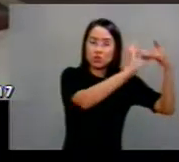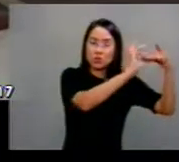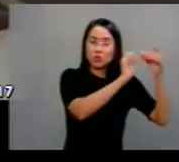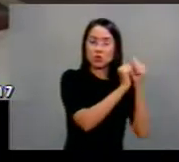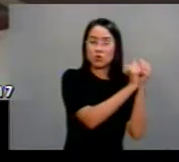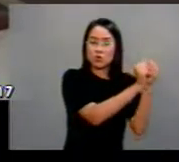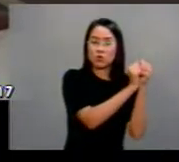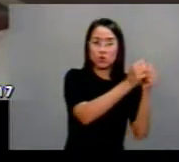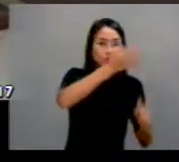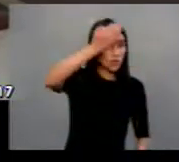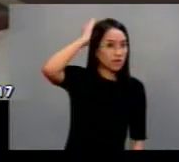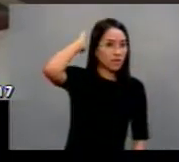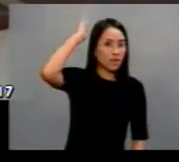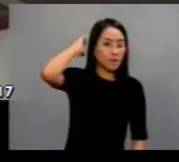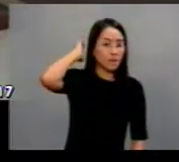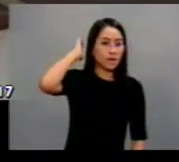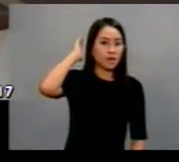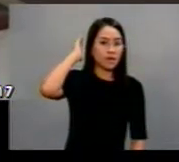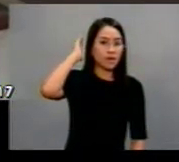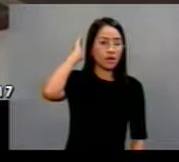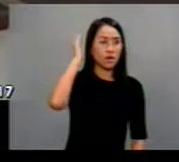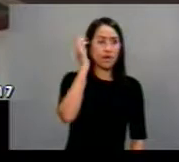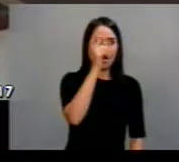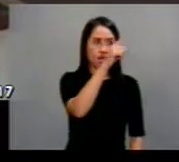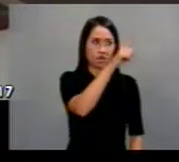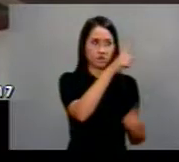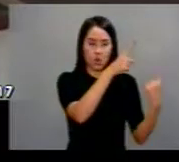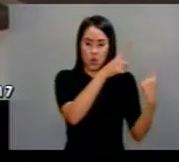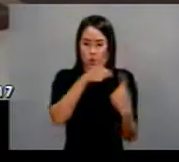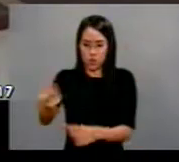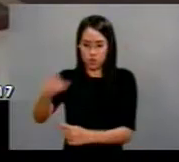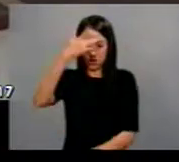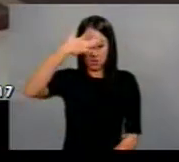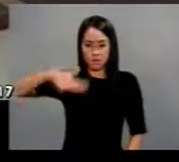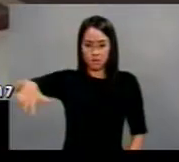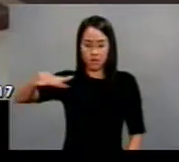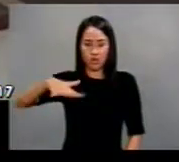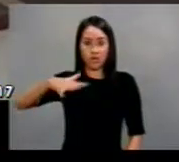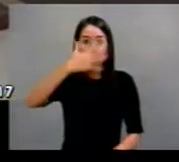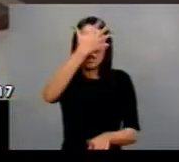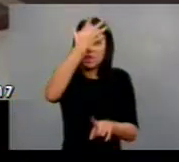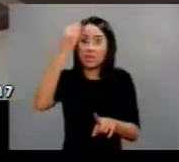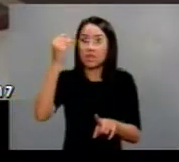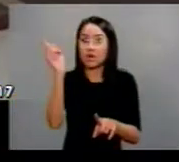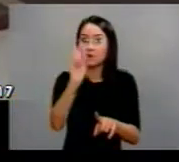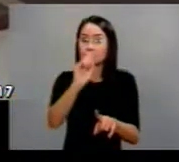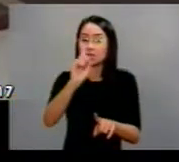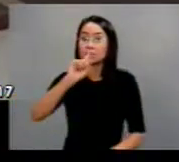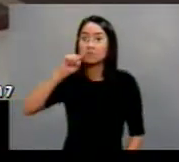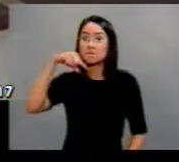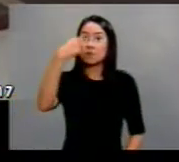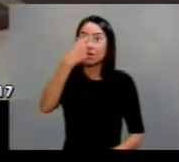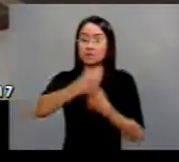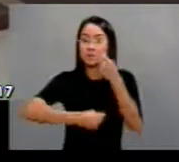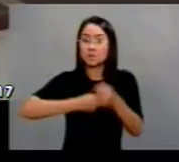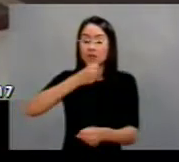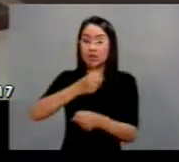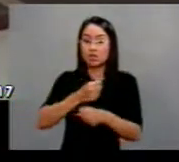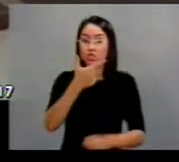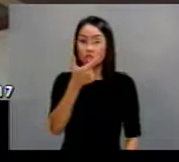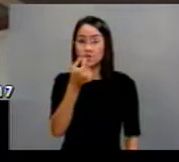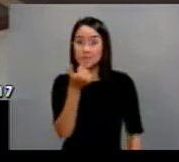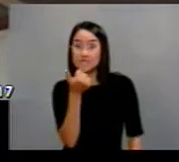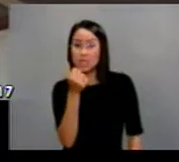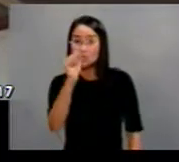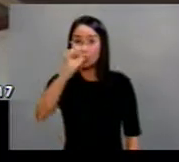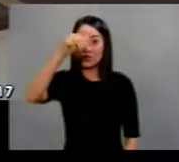povo brasileiro. Nós não podemos esquecer isso, sobretudo em 2018. E nós não podemos esquecer que esse mesmo Congresso